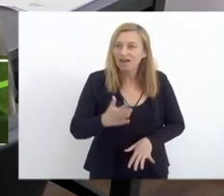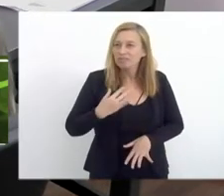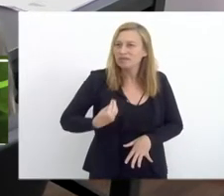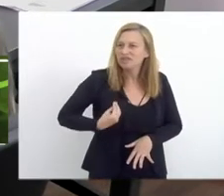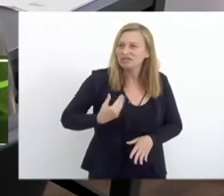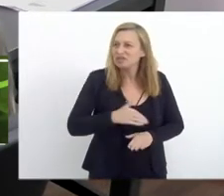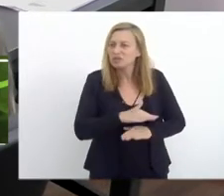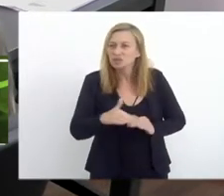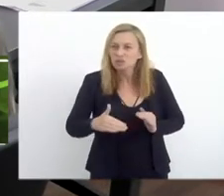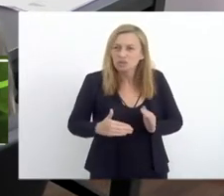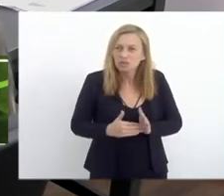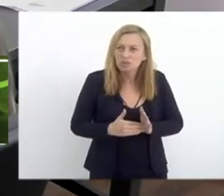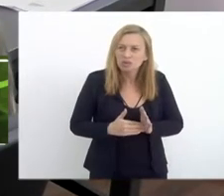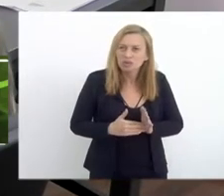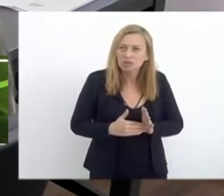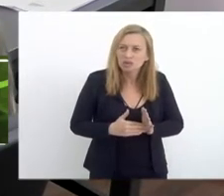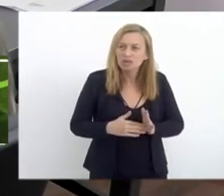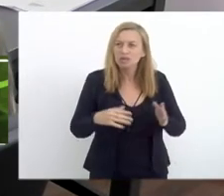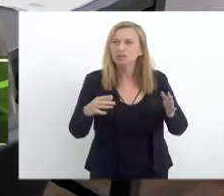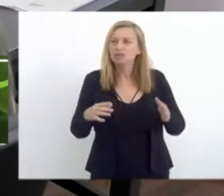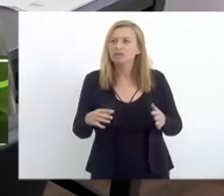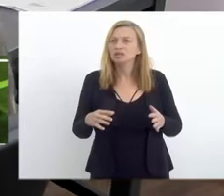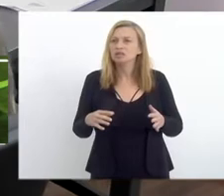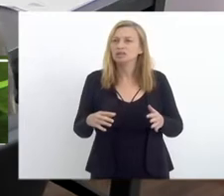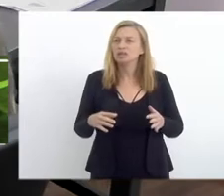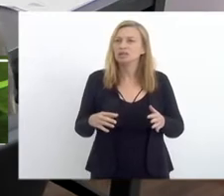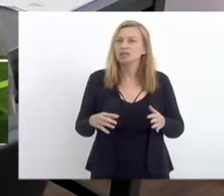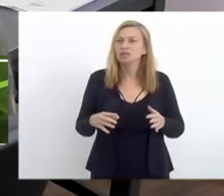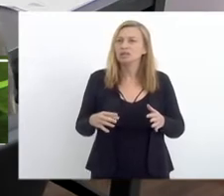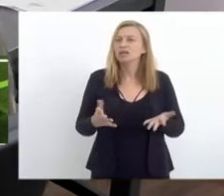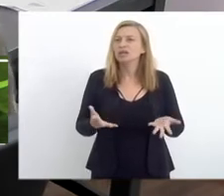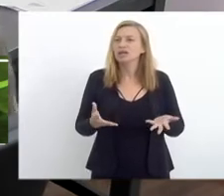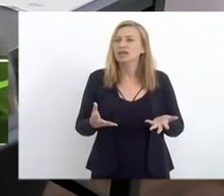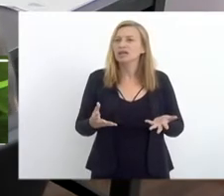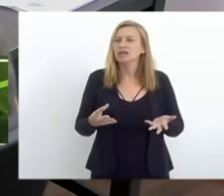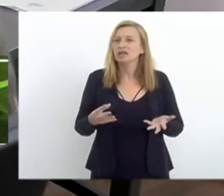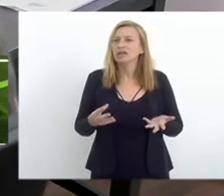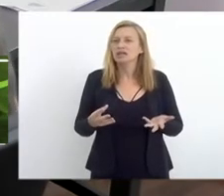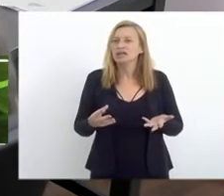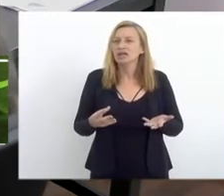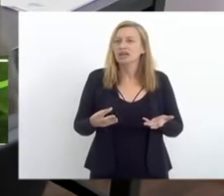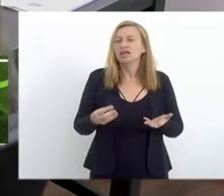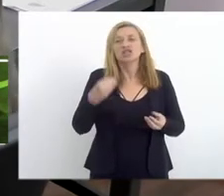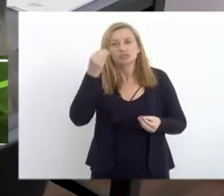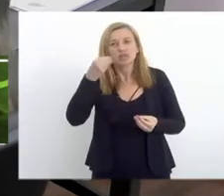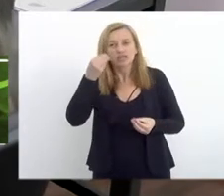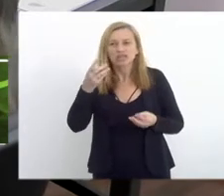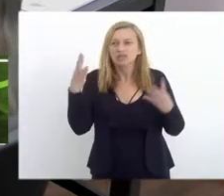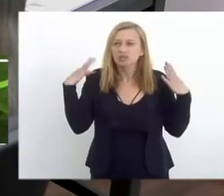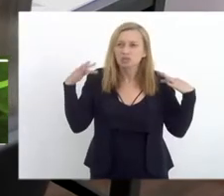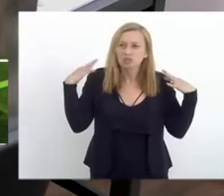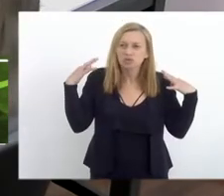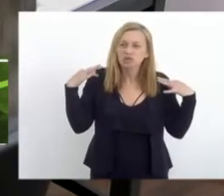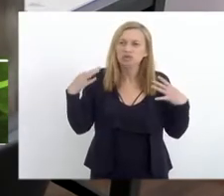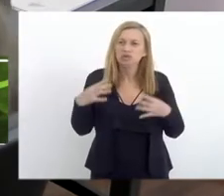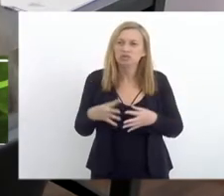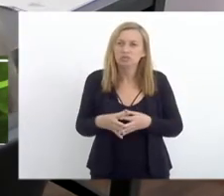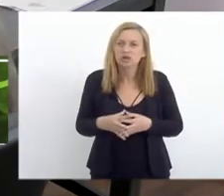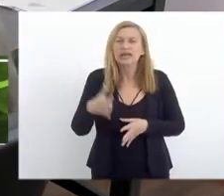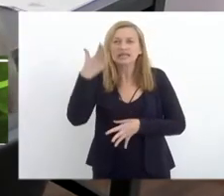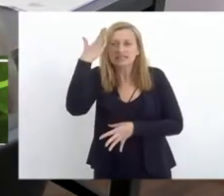inteira no turismo. Eu moro no Hotel Fazenda e